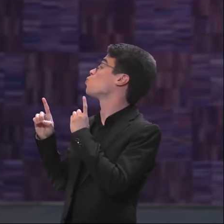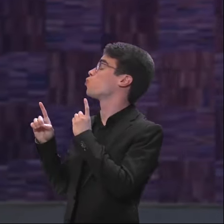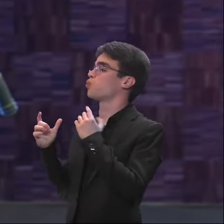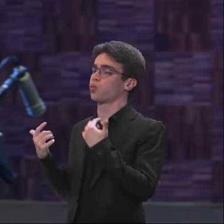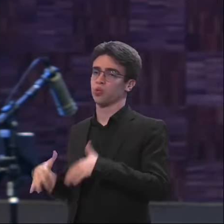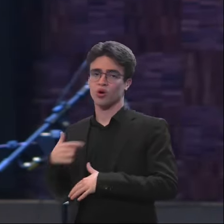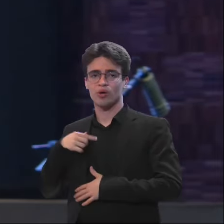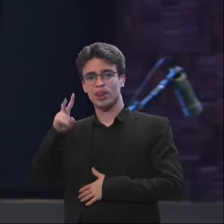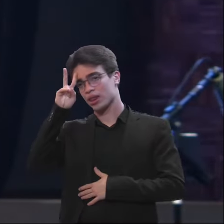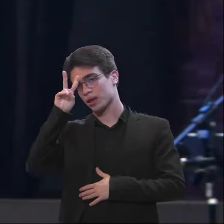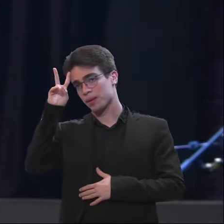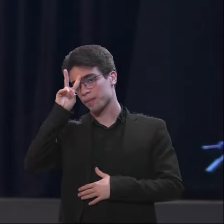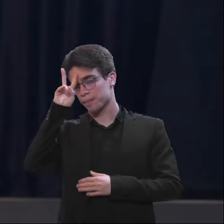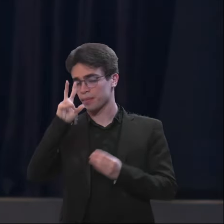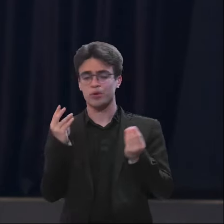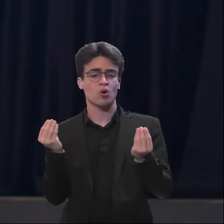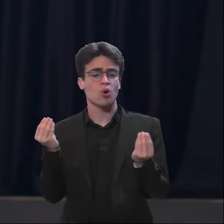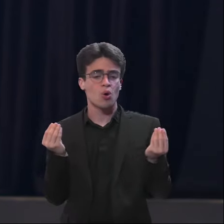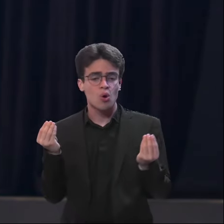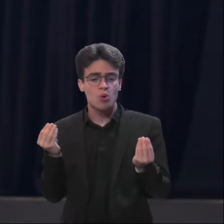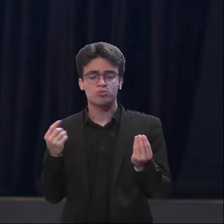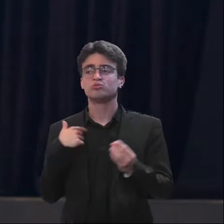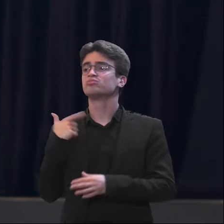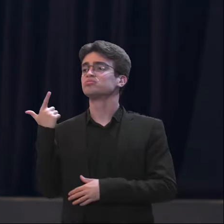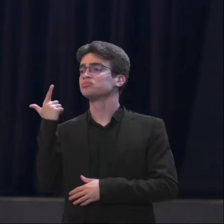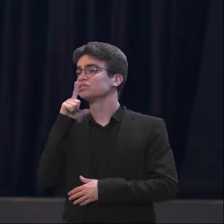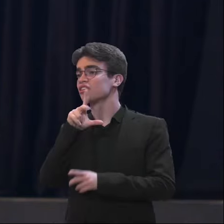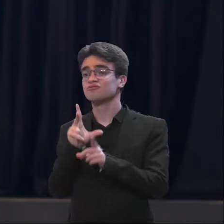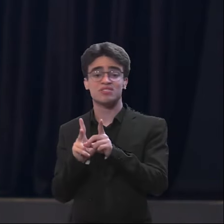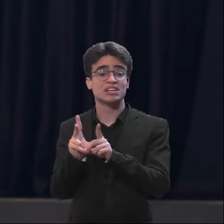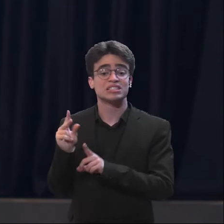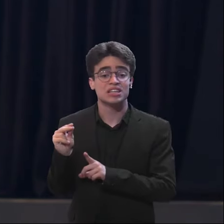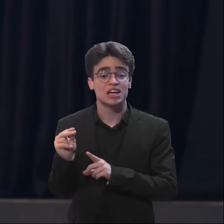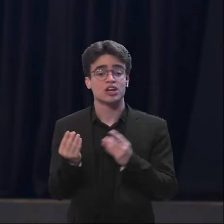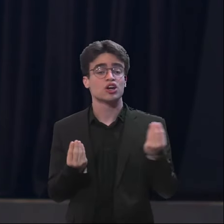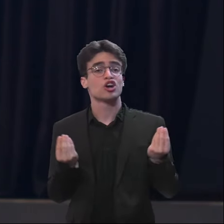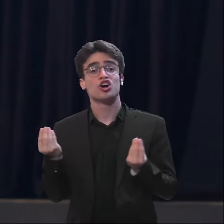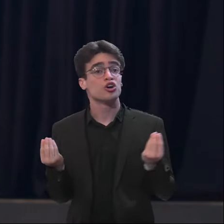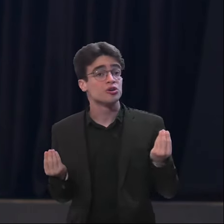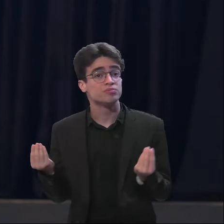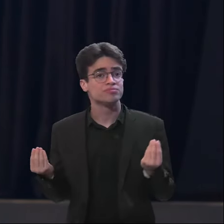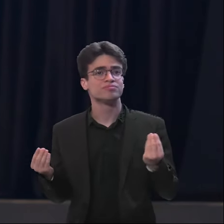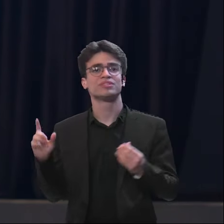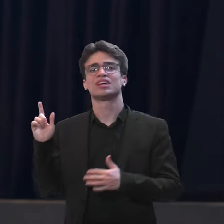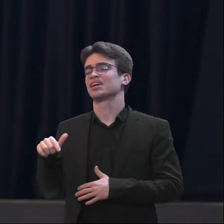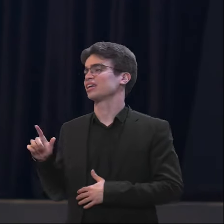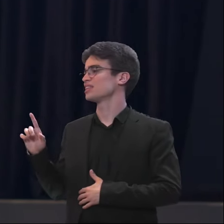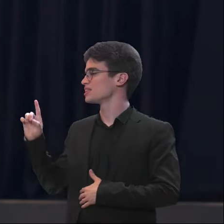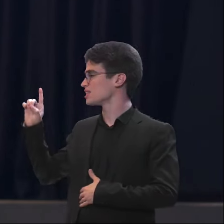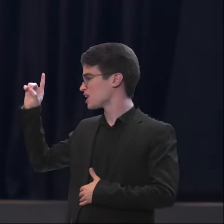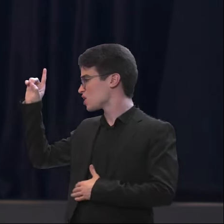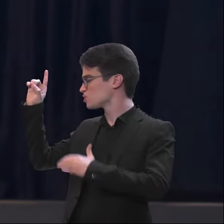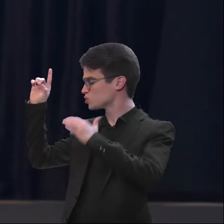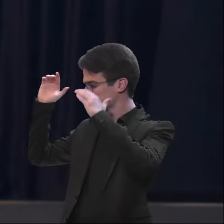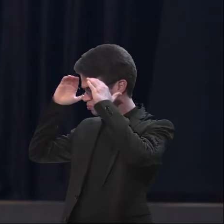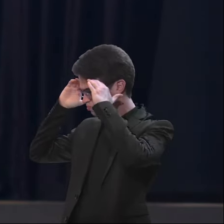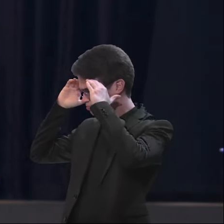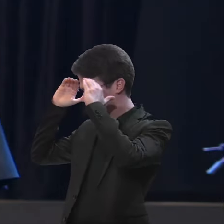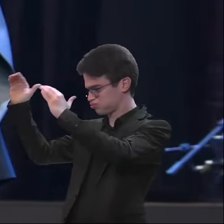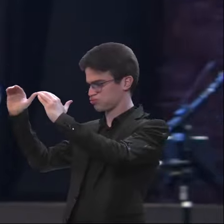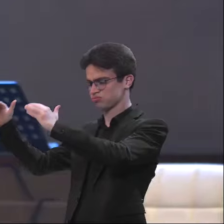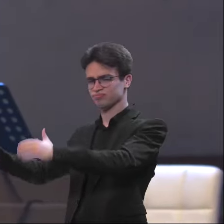o único jeito de vencer é nos submetendo ao comando de Deus. Quantos